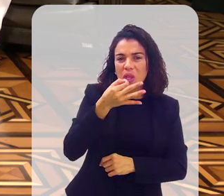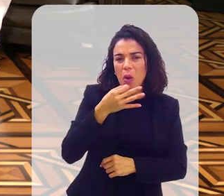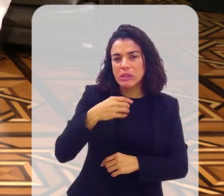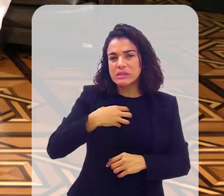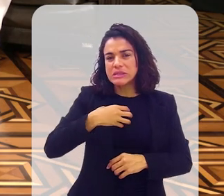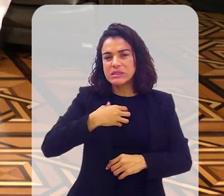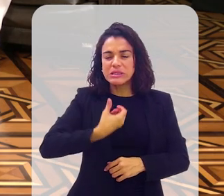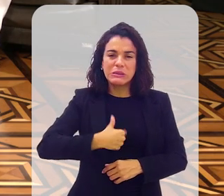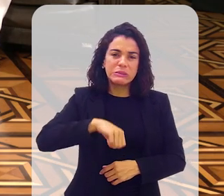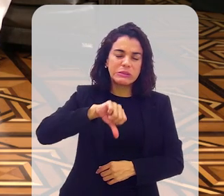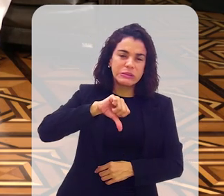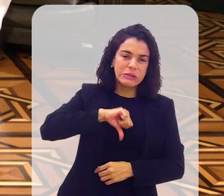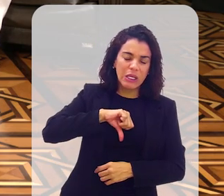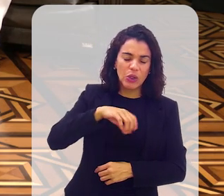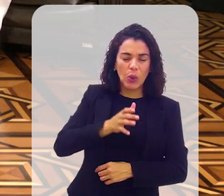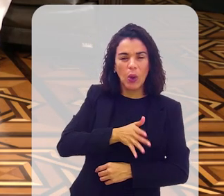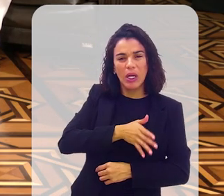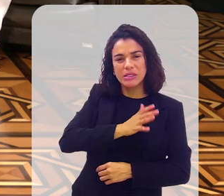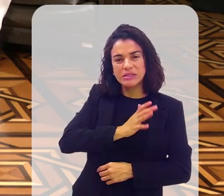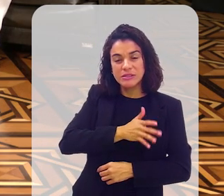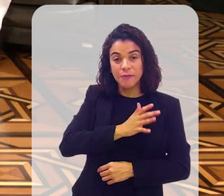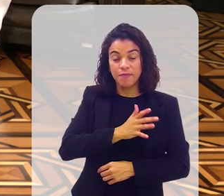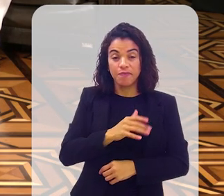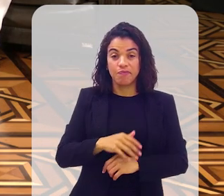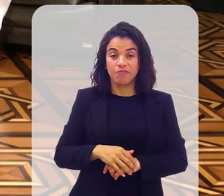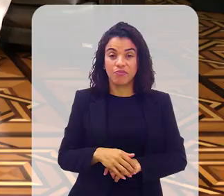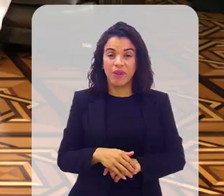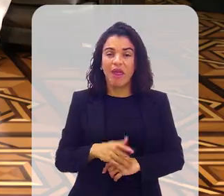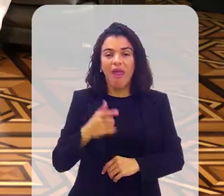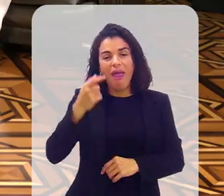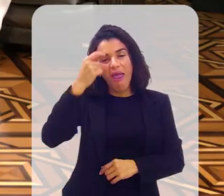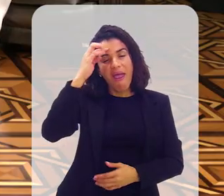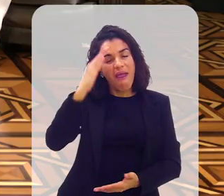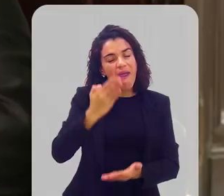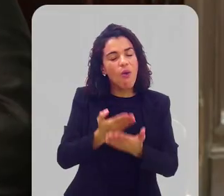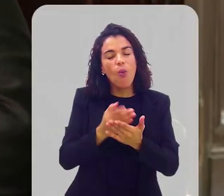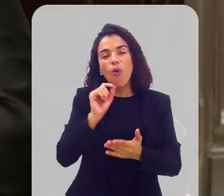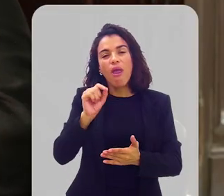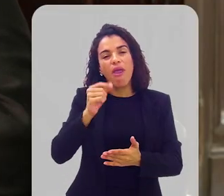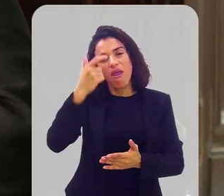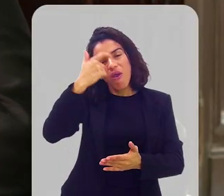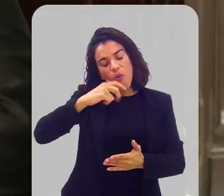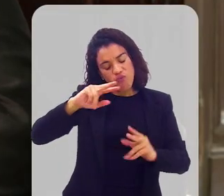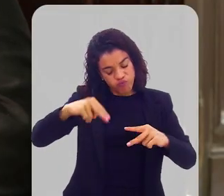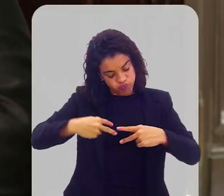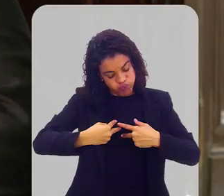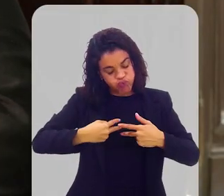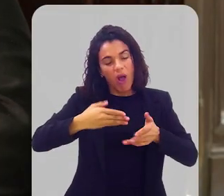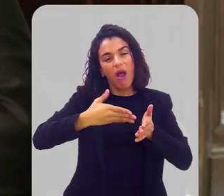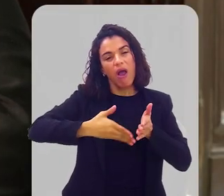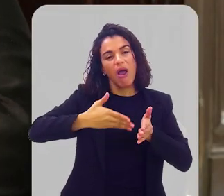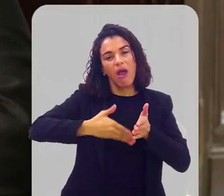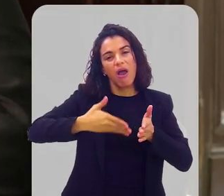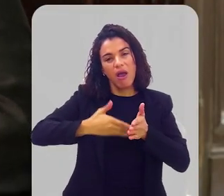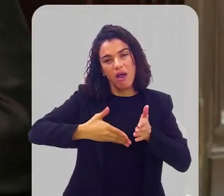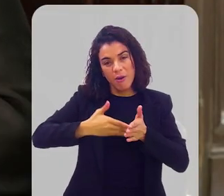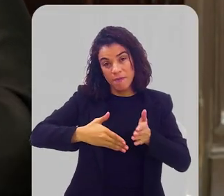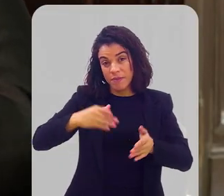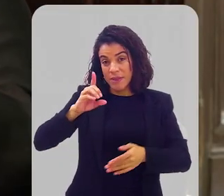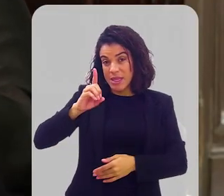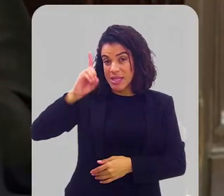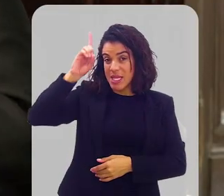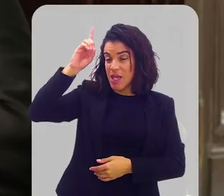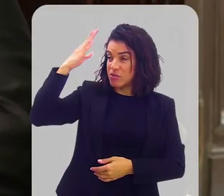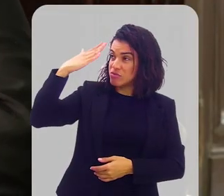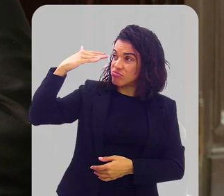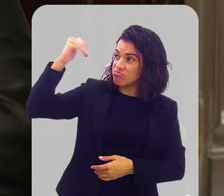te diminuía dentro do teu coração? Eu acho que é crenças limitantes, sabe? Achar que o que